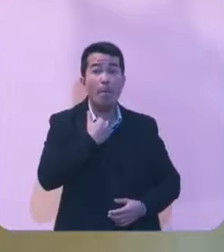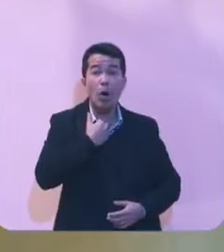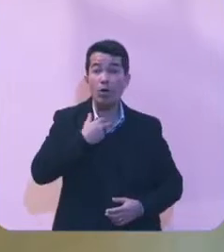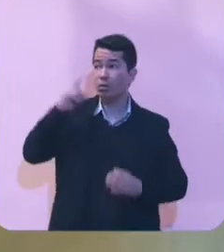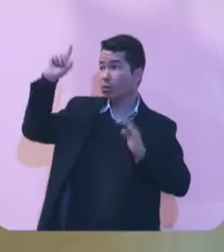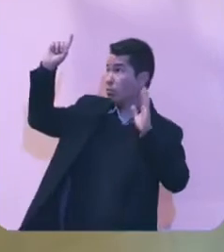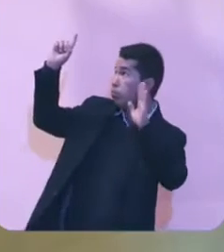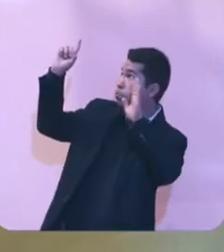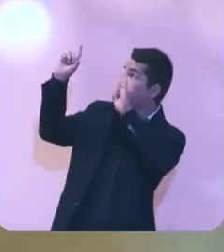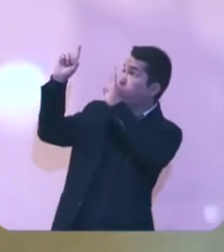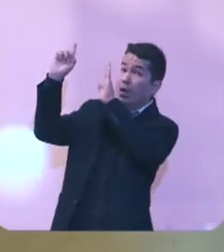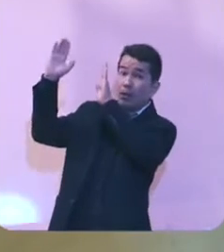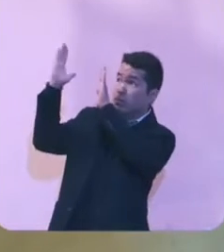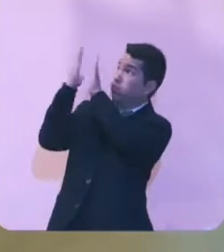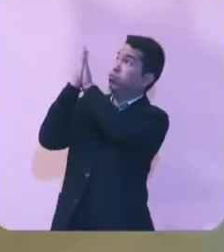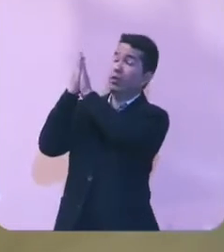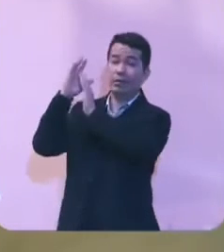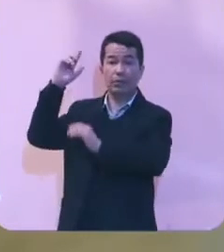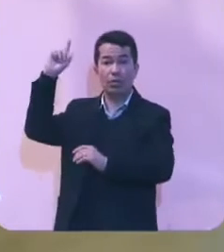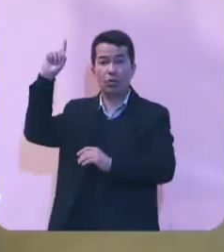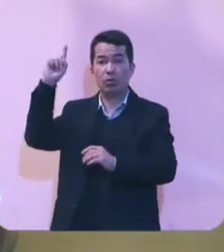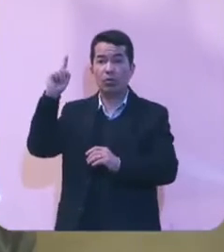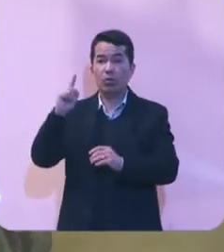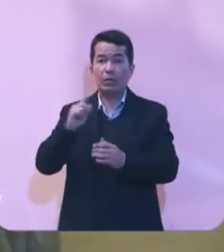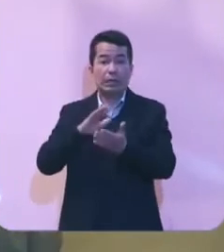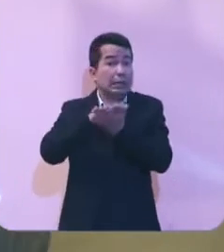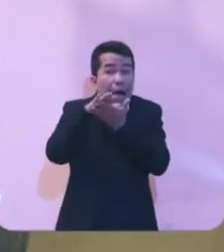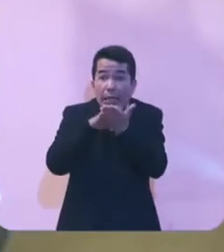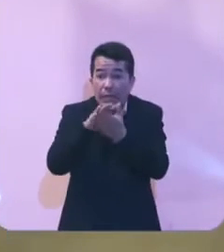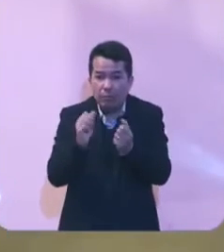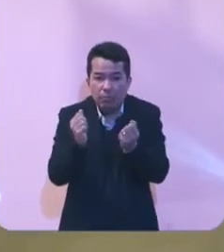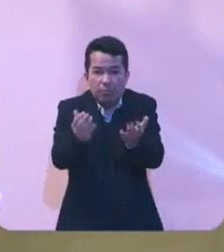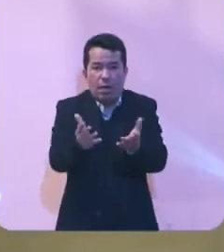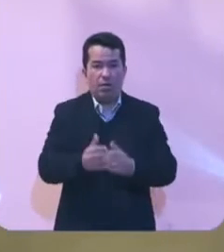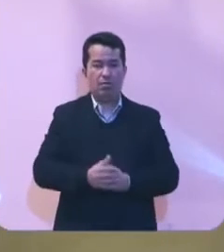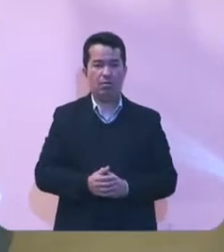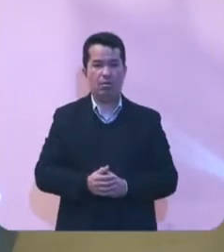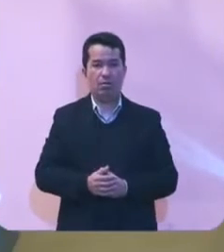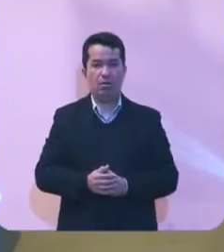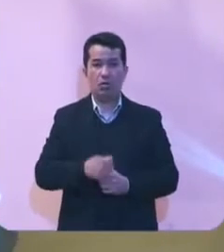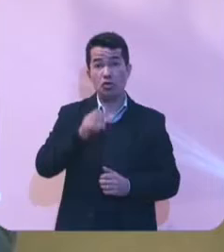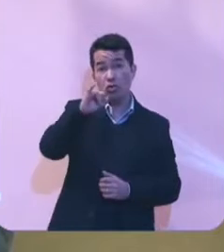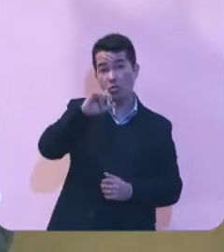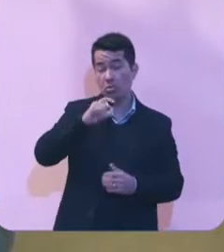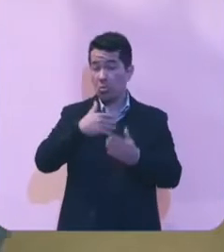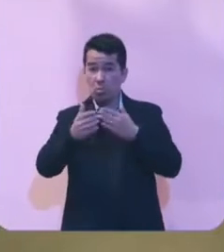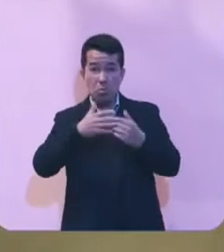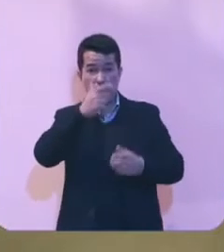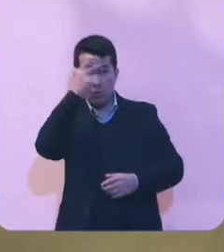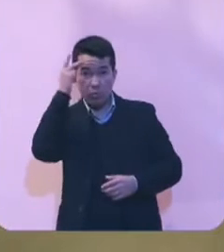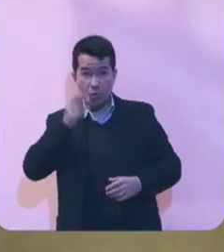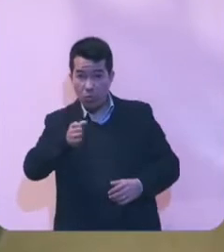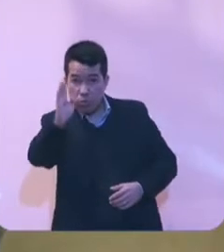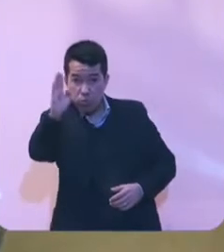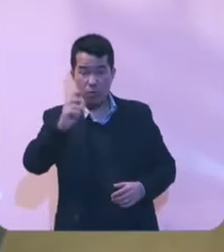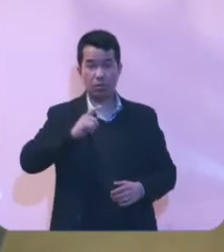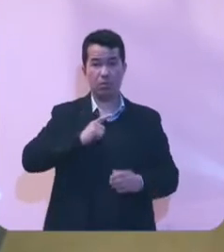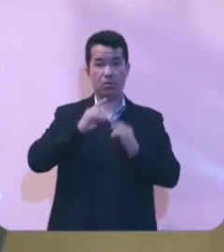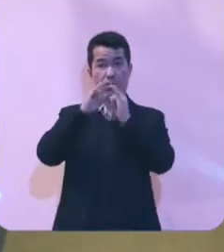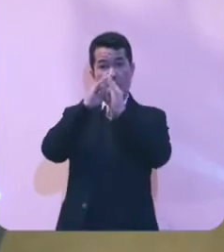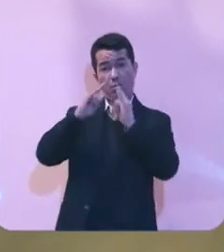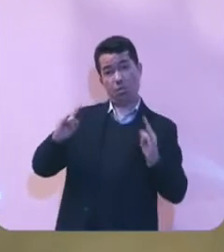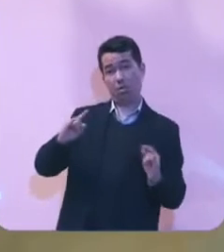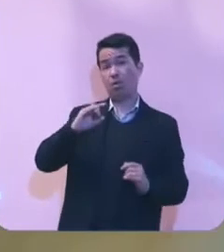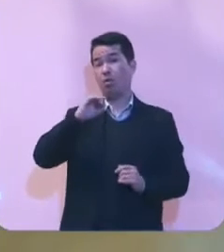Então, todo mundo que ia ao templo, que ia ao tabernáculo, ele não podia ir de mãos vazias, ele levava uma oferenda ao